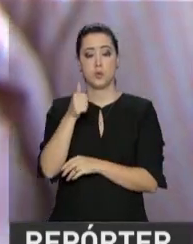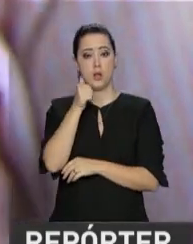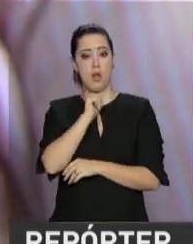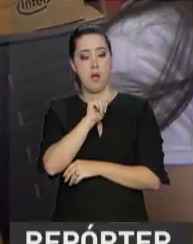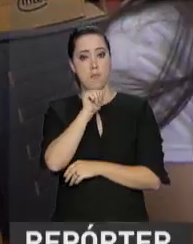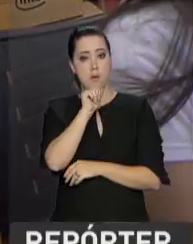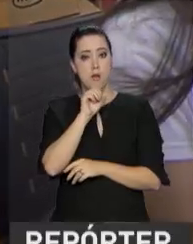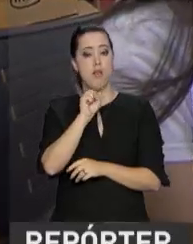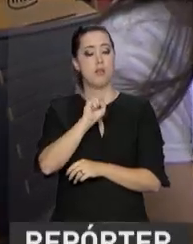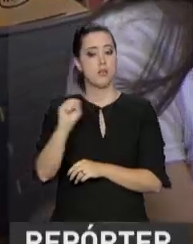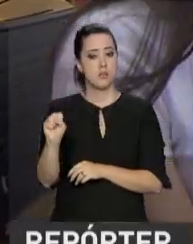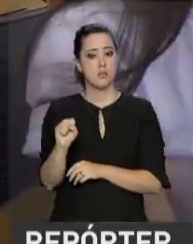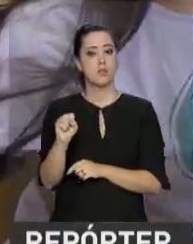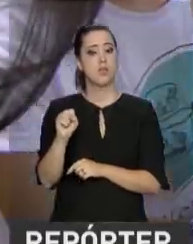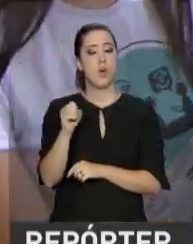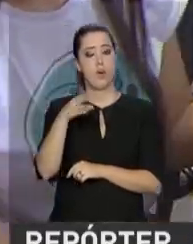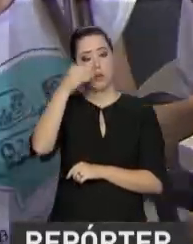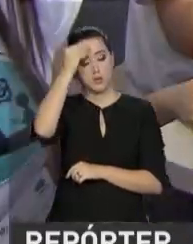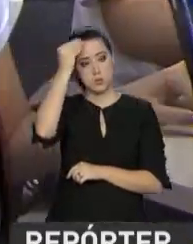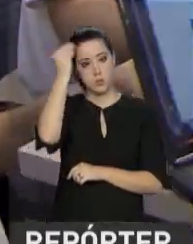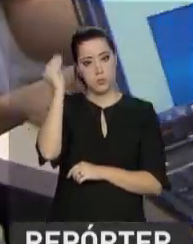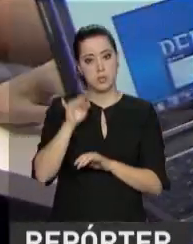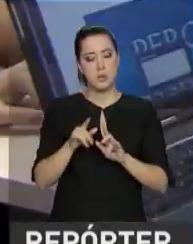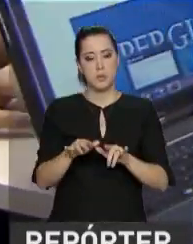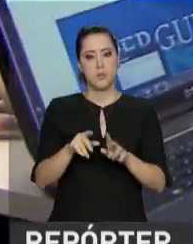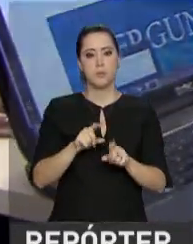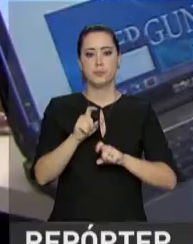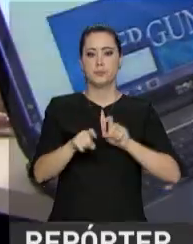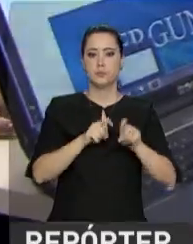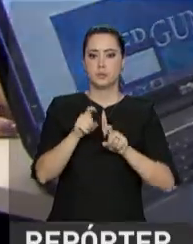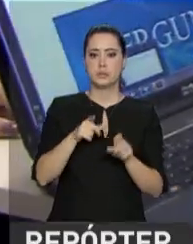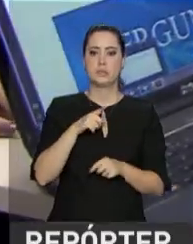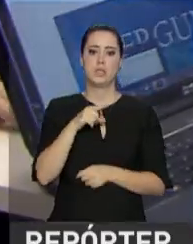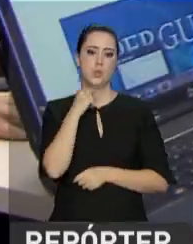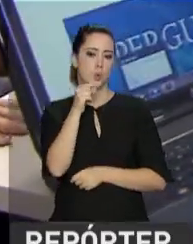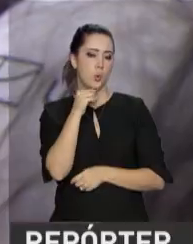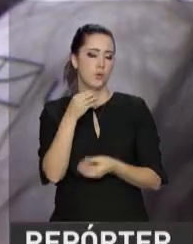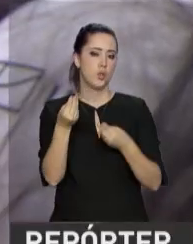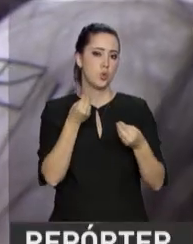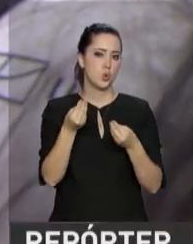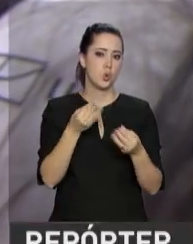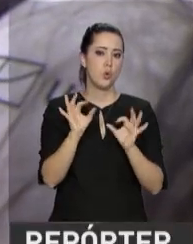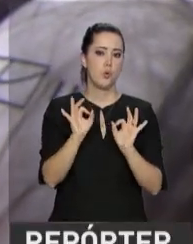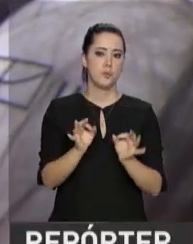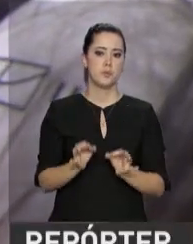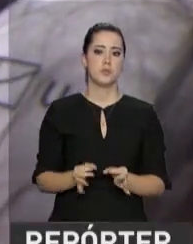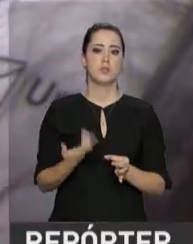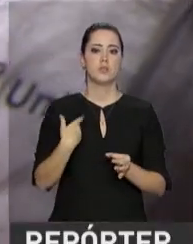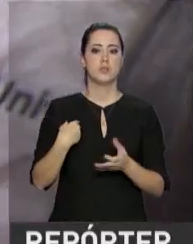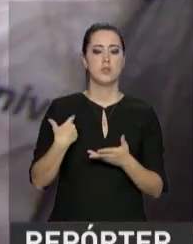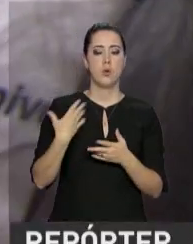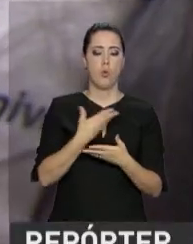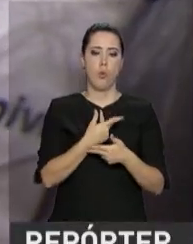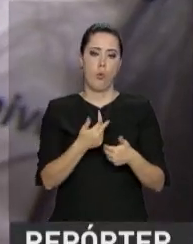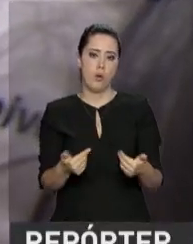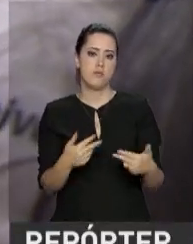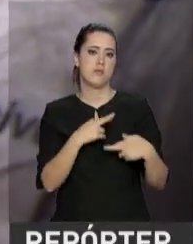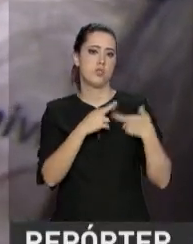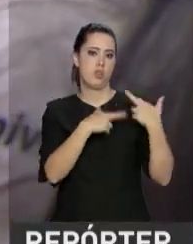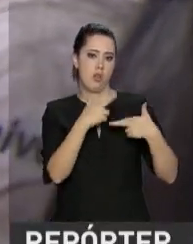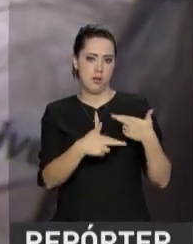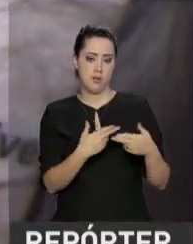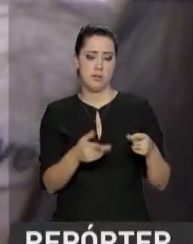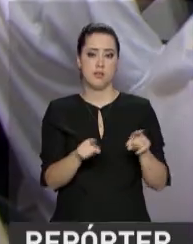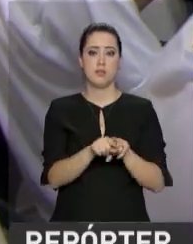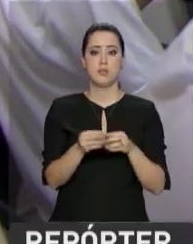sogra ea sobrinha preencherem a declaração está com algumas dúvidas sobre como preencher bem recebido de herança e também têm dúvidas